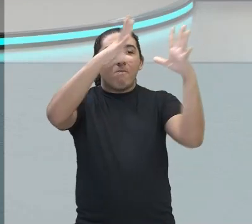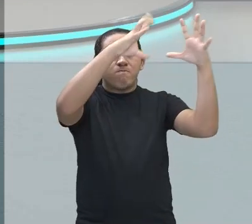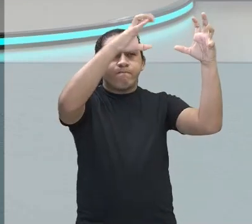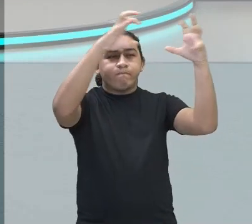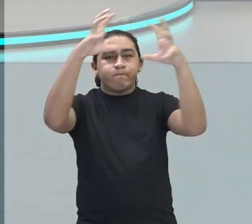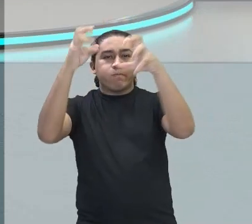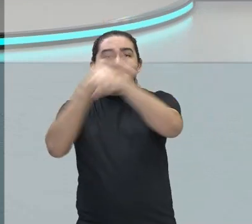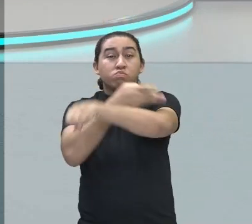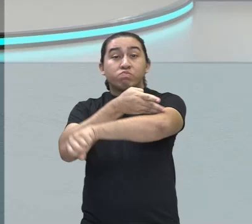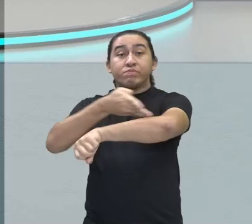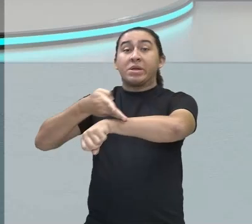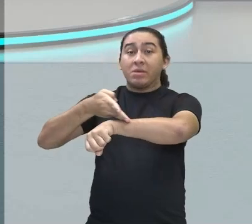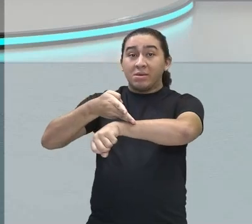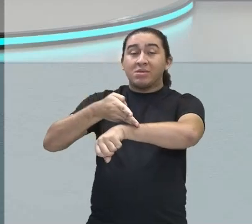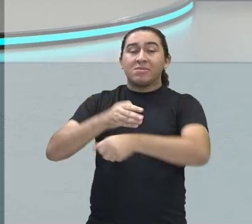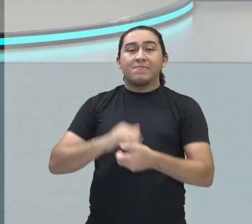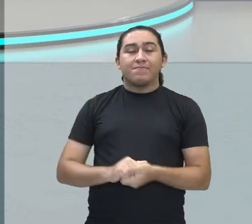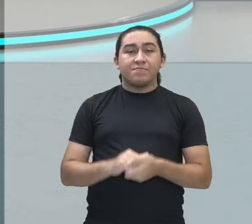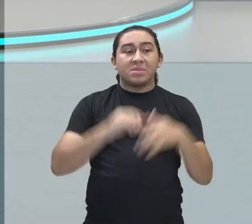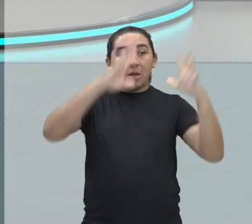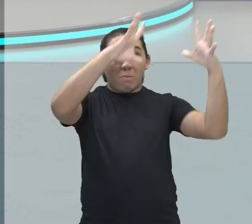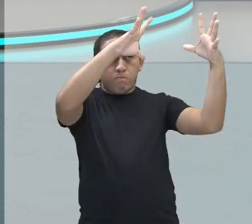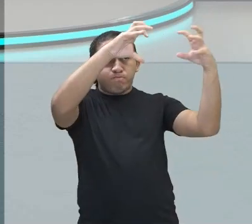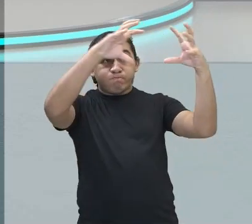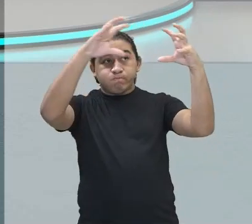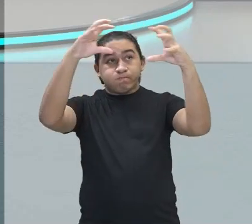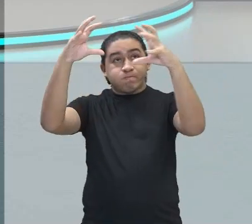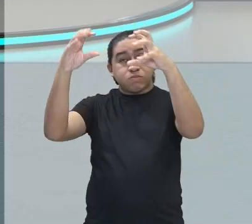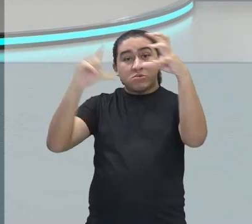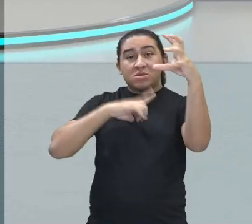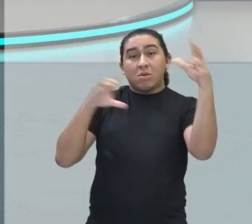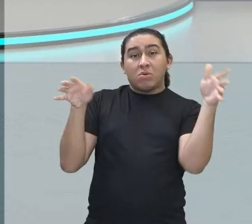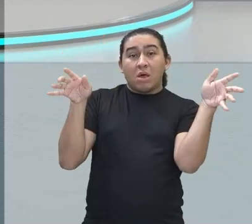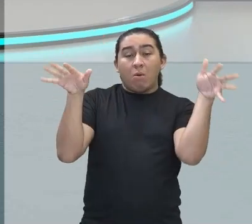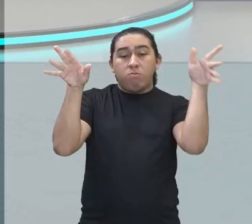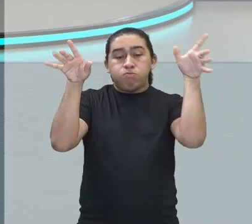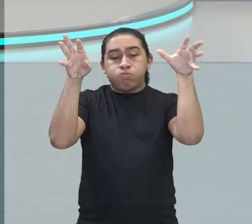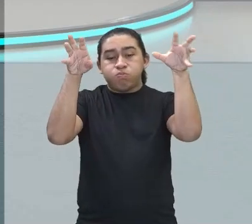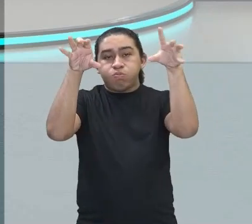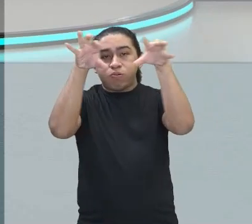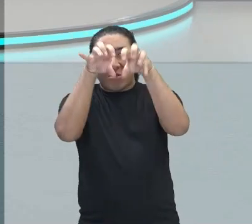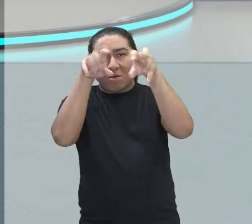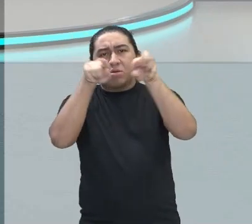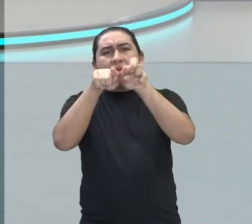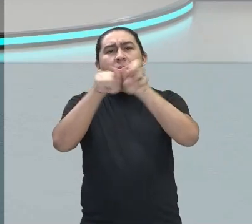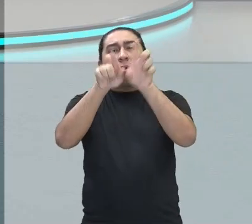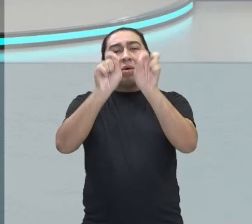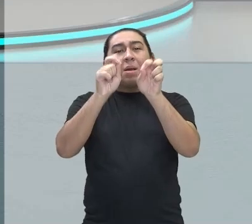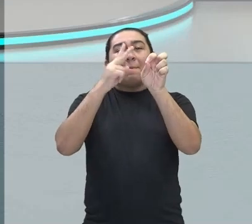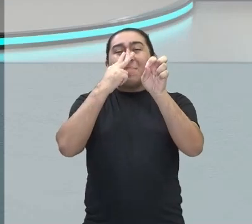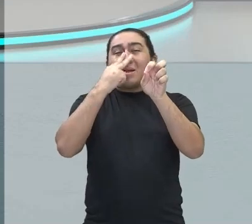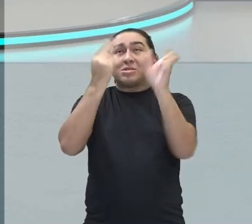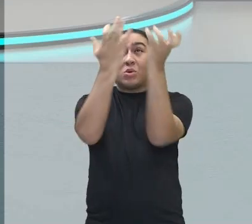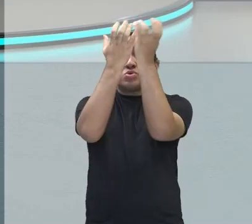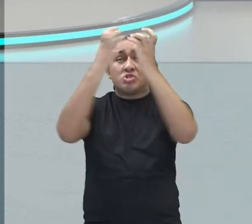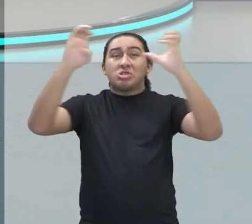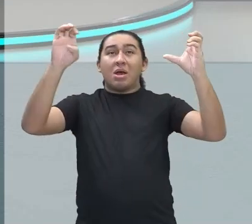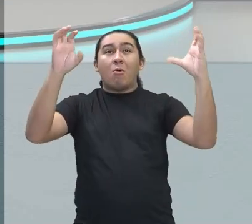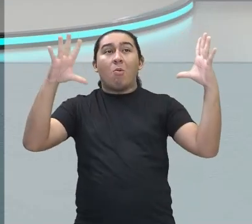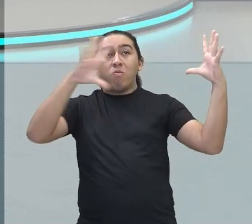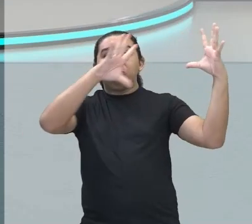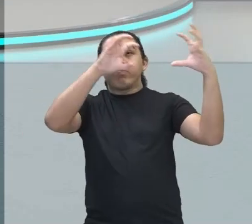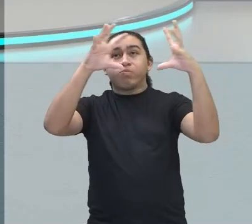brancas, ou seja, essas nuvens estariam se unindo e ao mesmo tempo vestindo, cobrindo